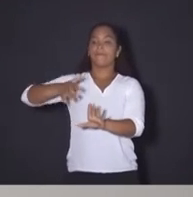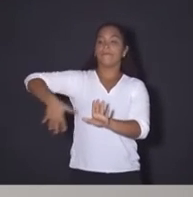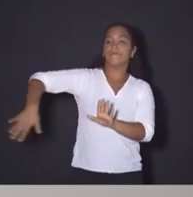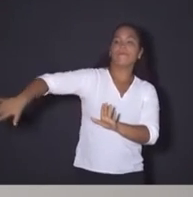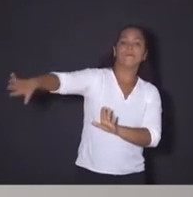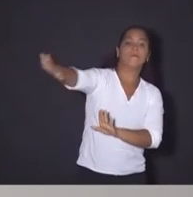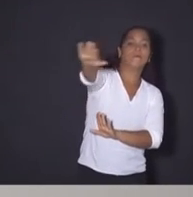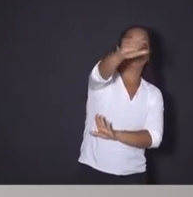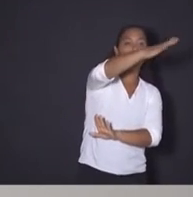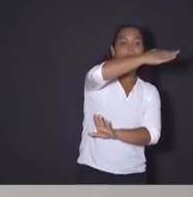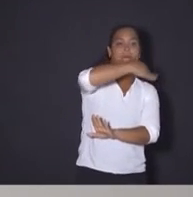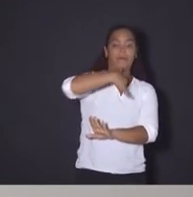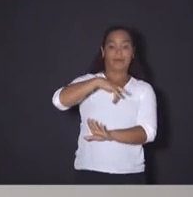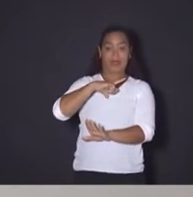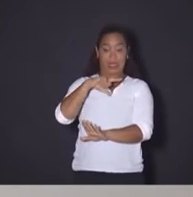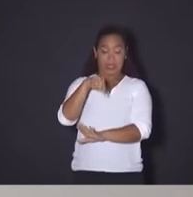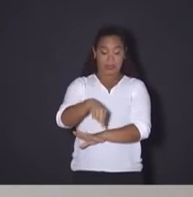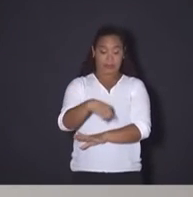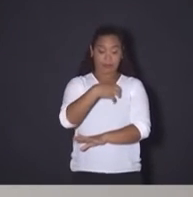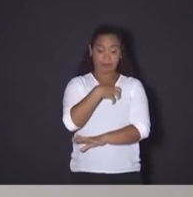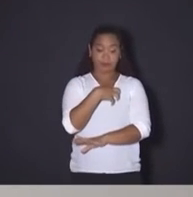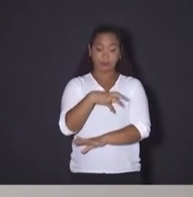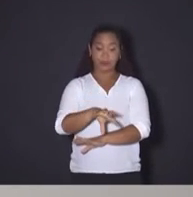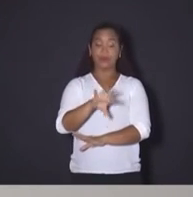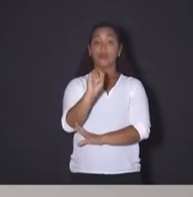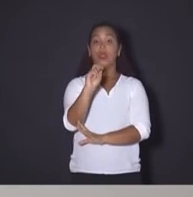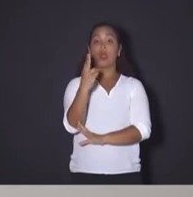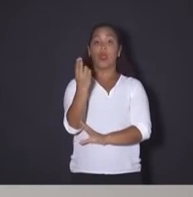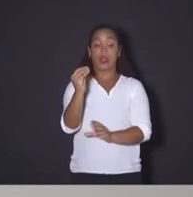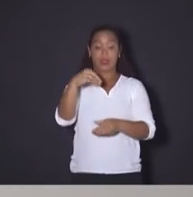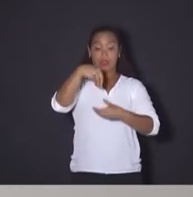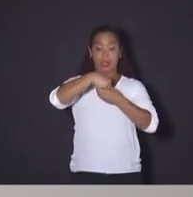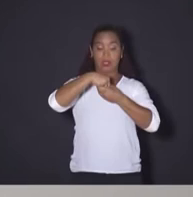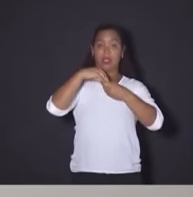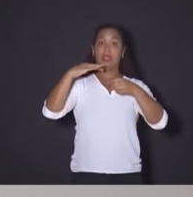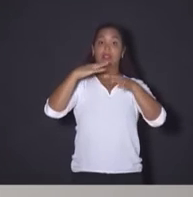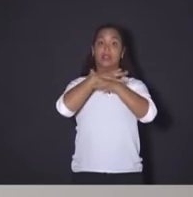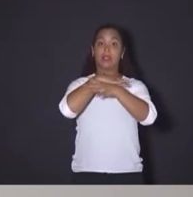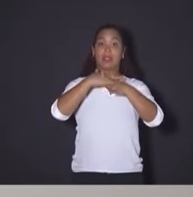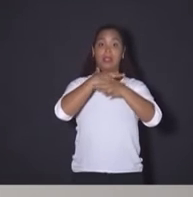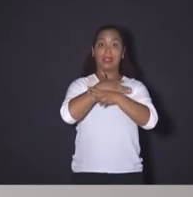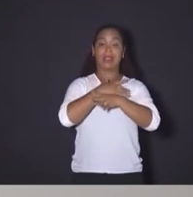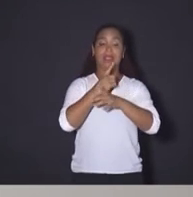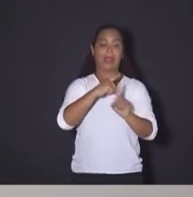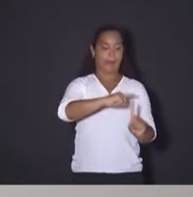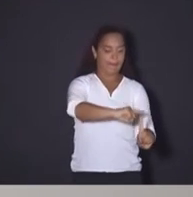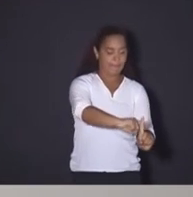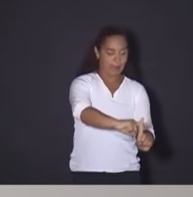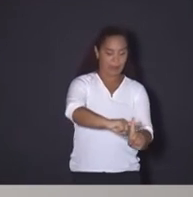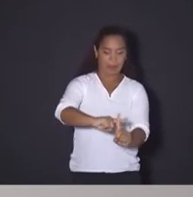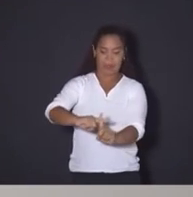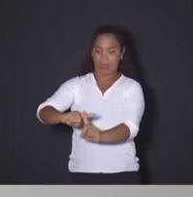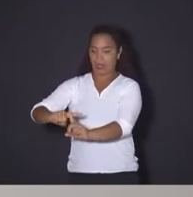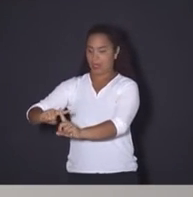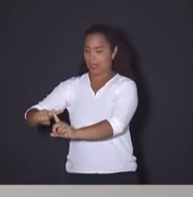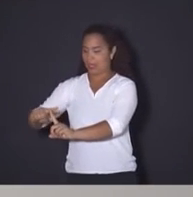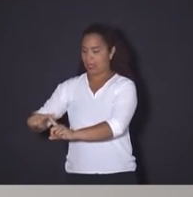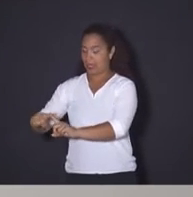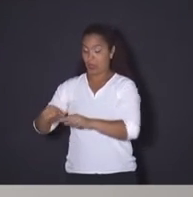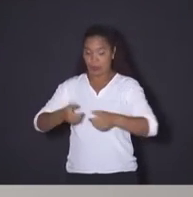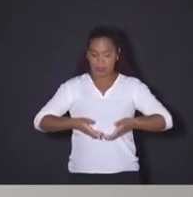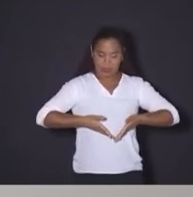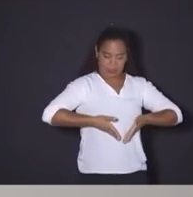salvador da região metropolitana ou mesmo dentro da cidade a maioria das covas é a partir de 1900 pessoa